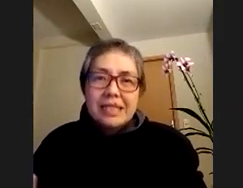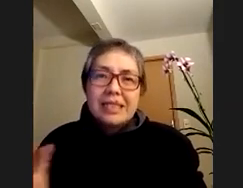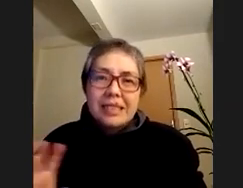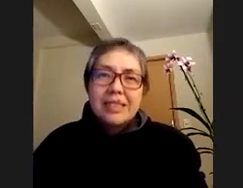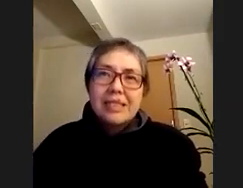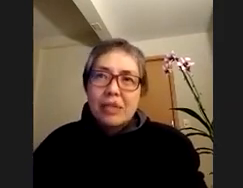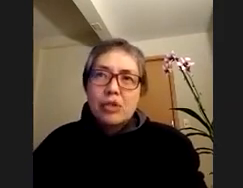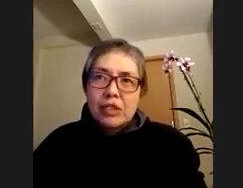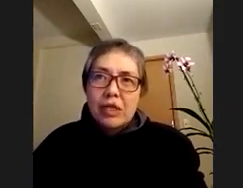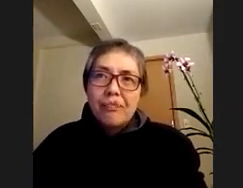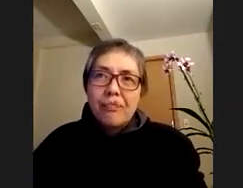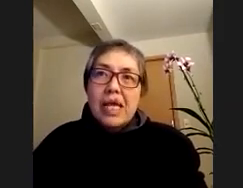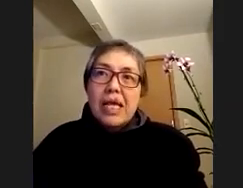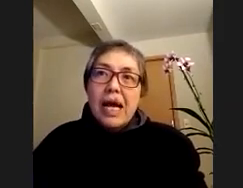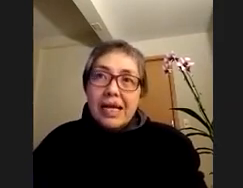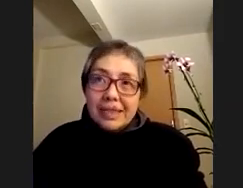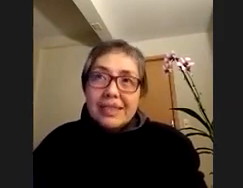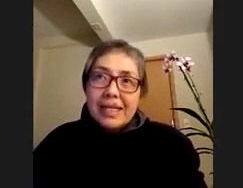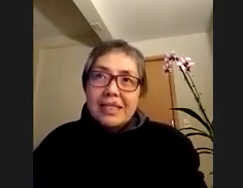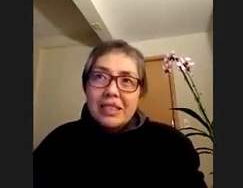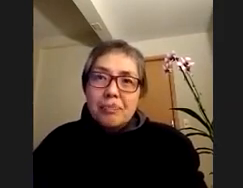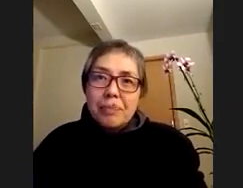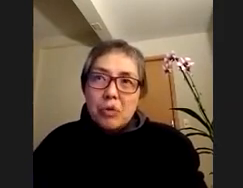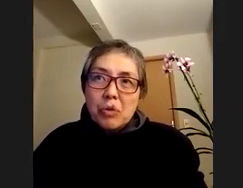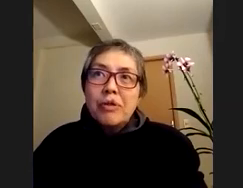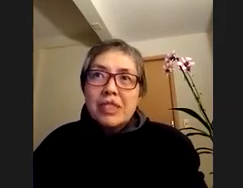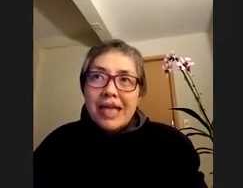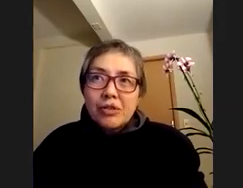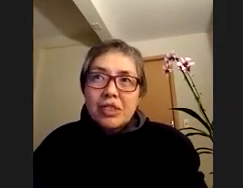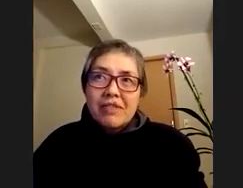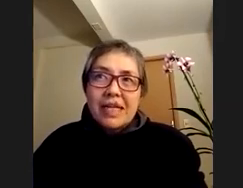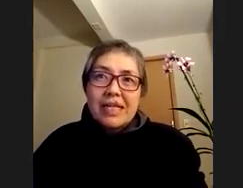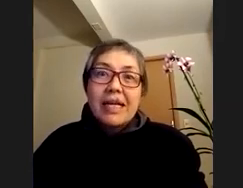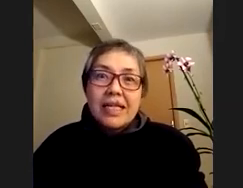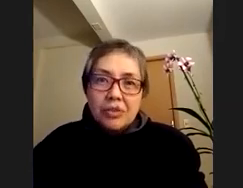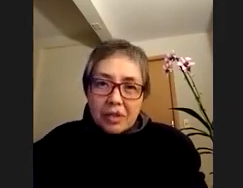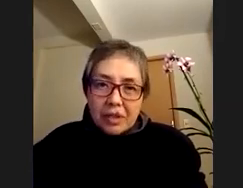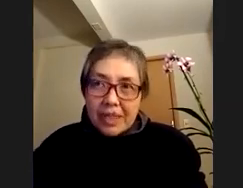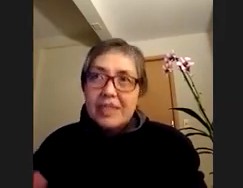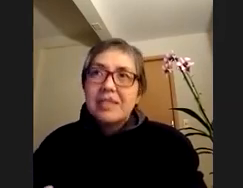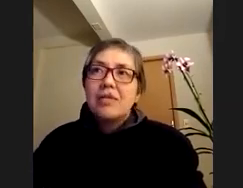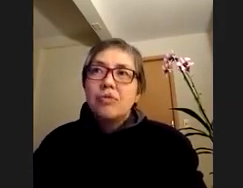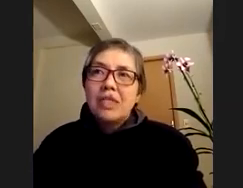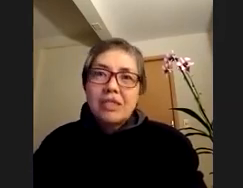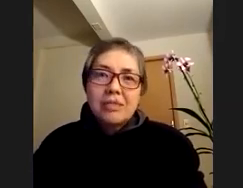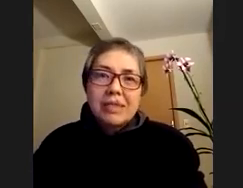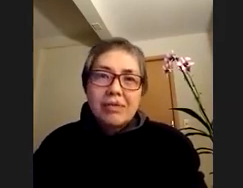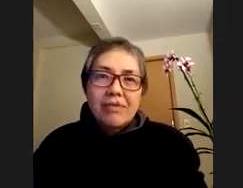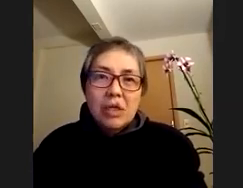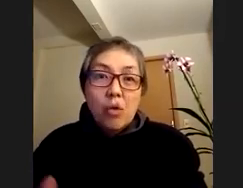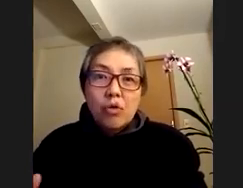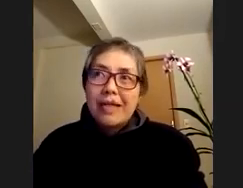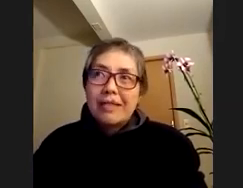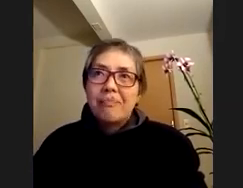desse distanciamento social. A lista é a seguinte: primeiro, o número de casos deve estar em declínio, decrescendo, e a transmissão deve